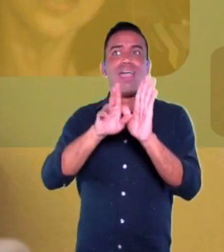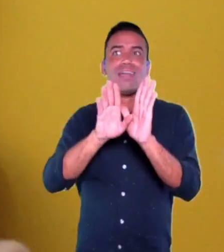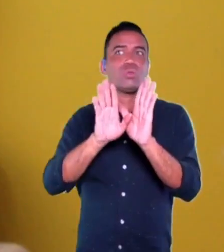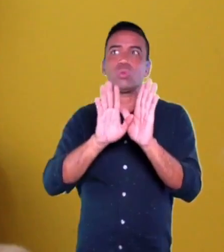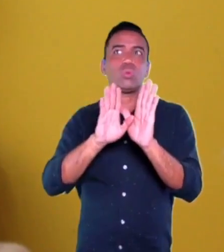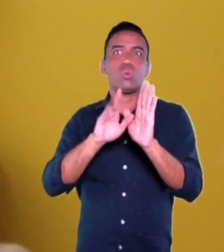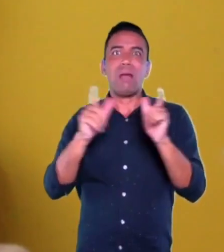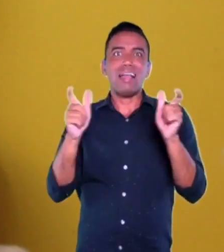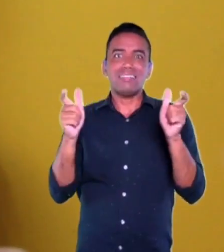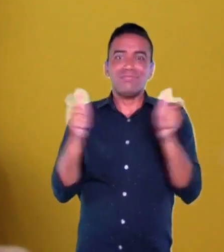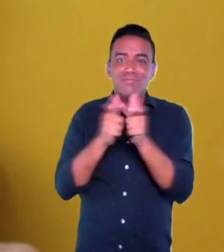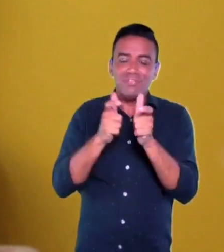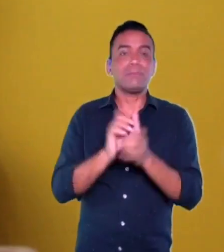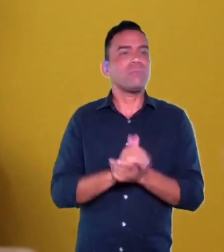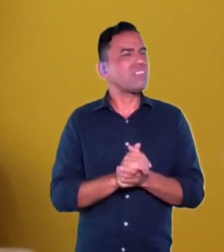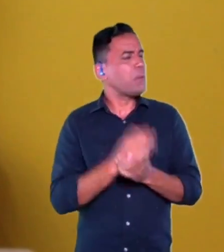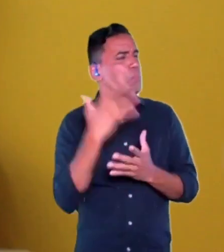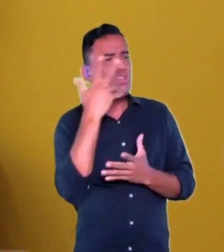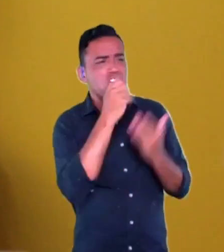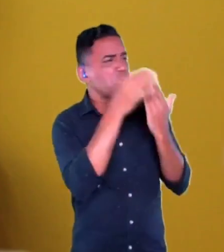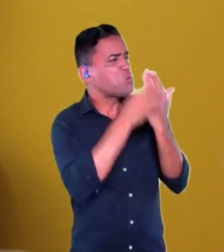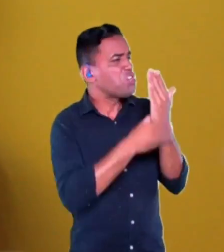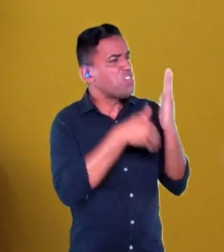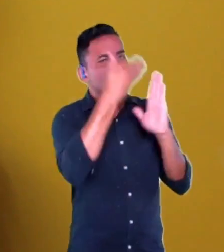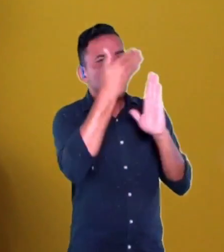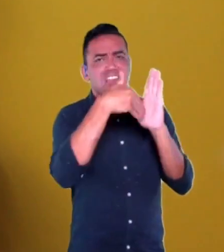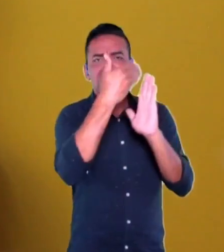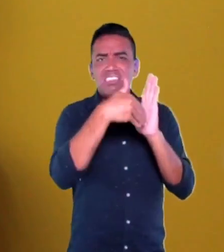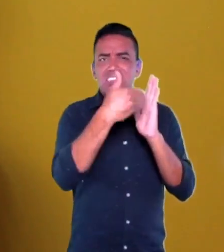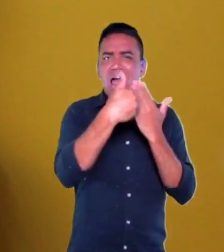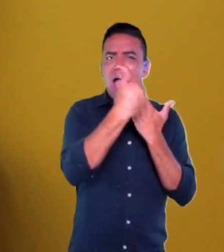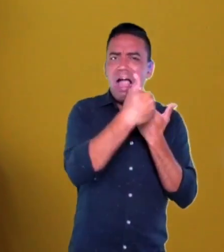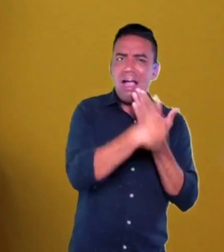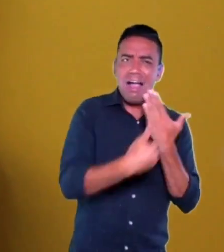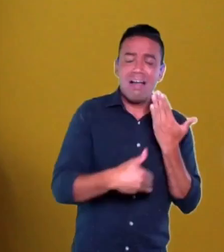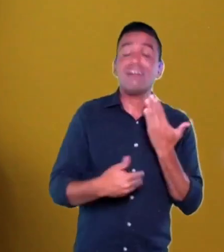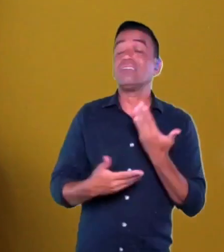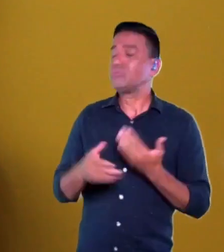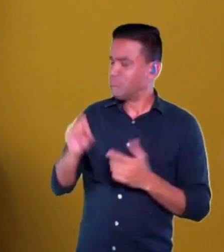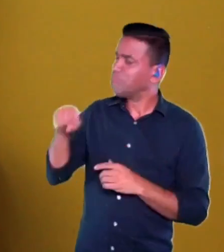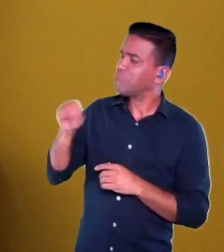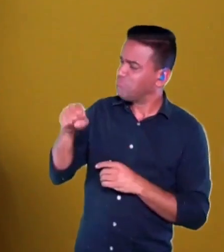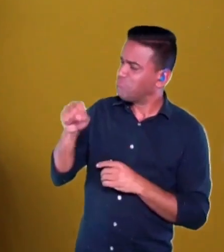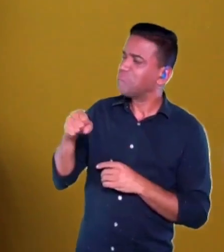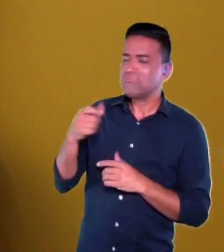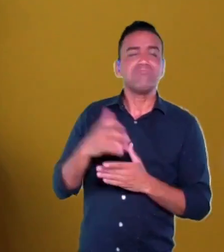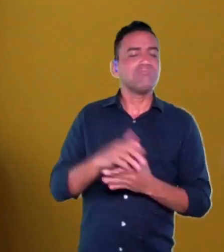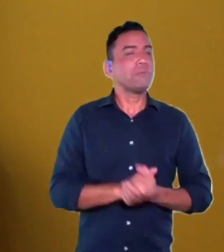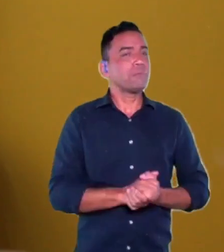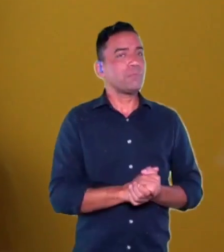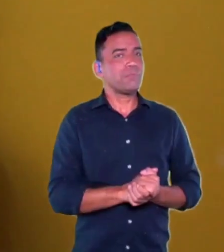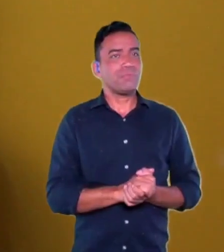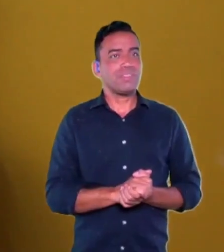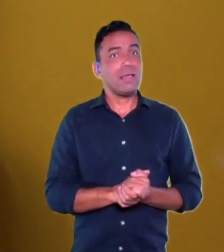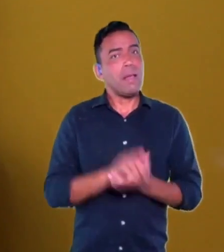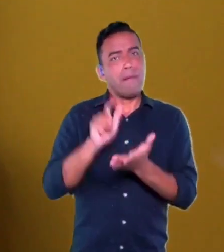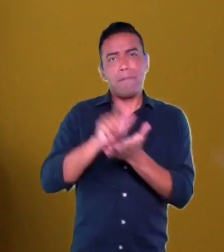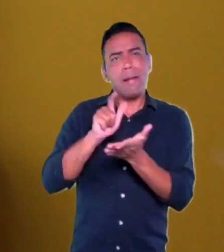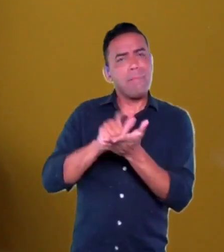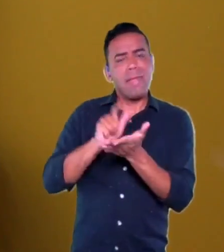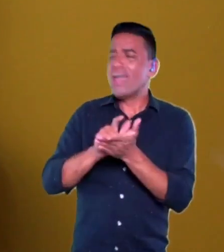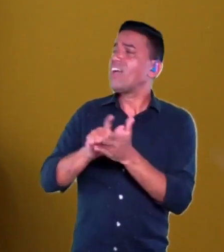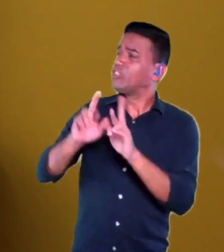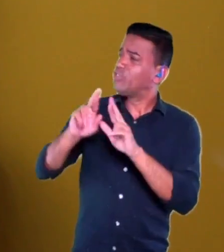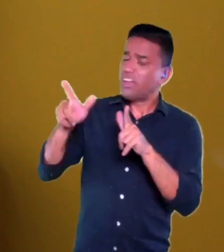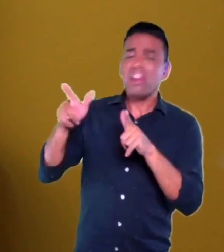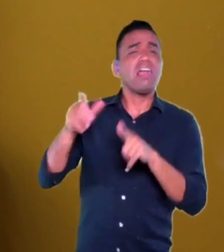Ele é bonito, todo ilustrado também, né? Tem Mesma bastante coisa, impressões de desenho mim. lindo. É, Foi papel